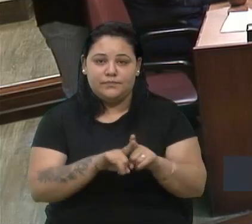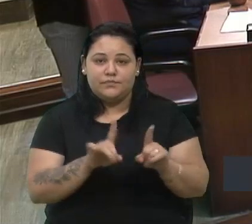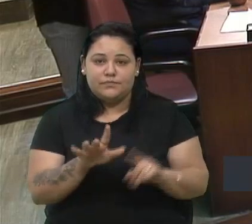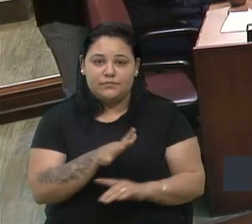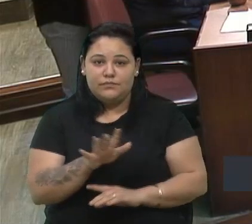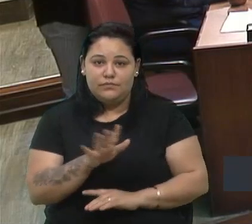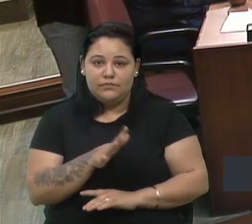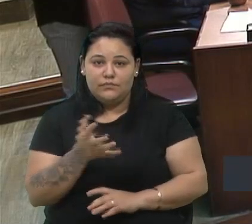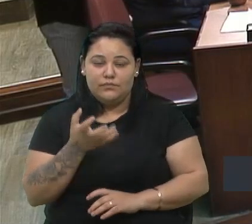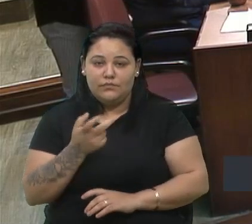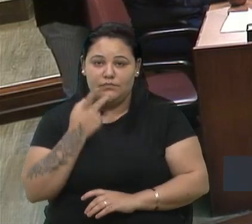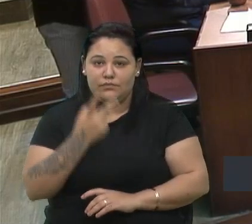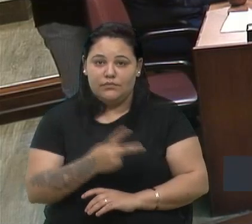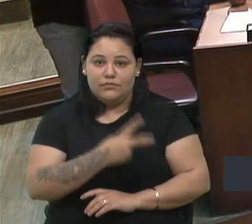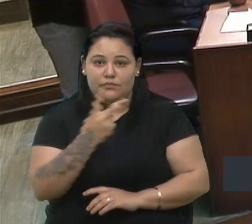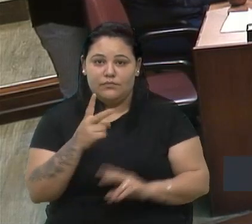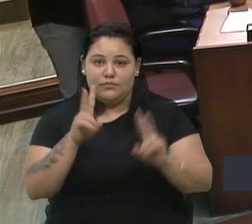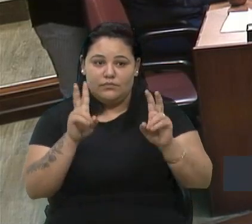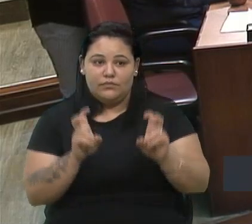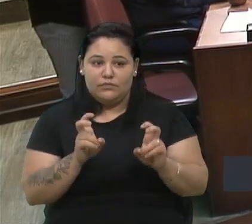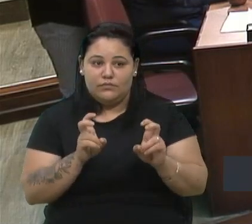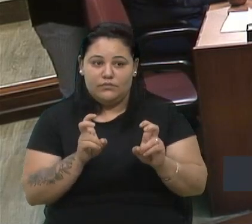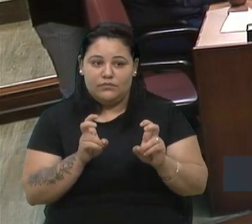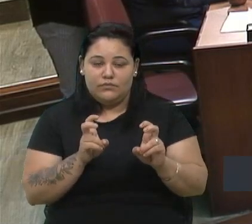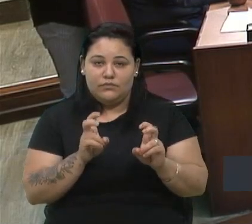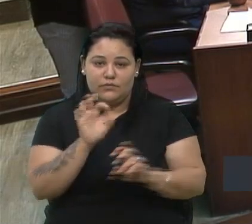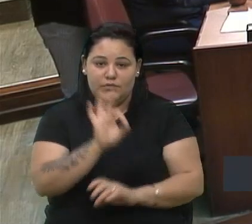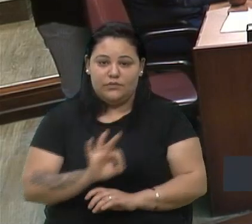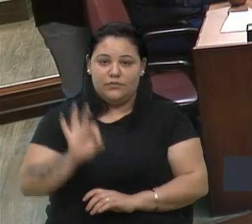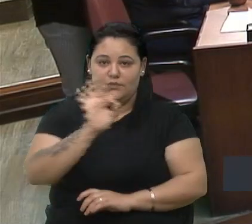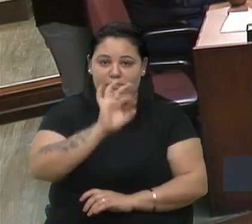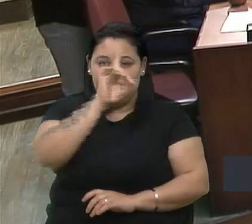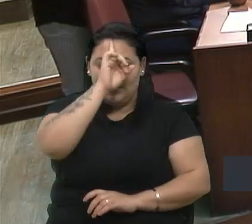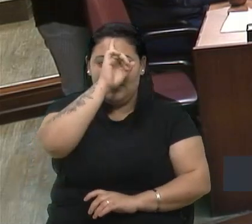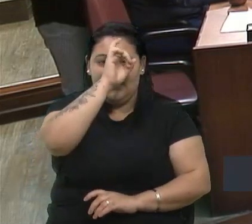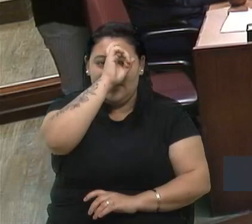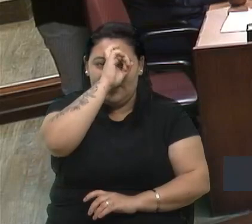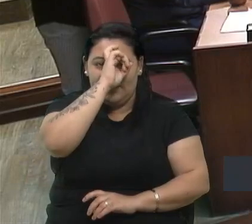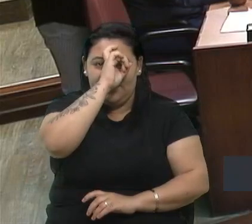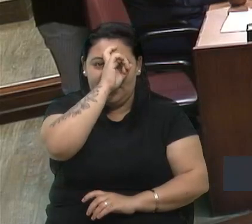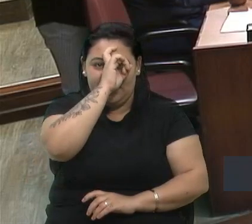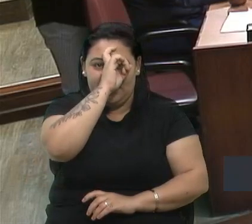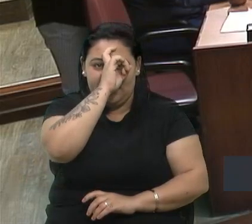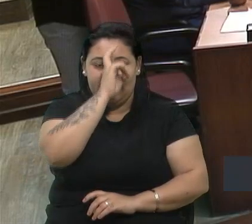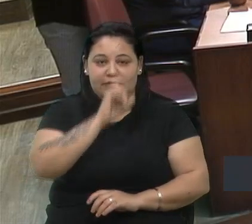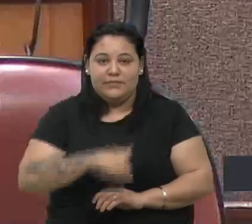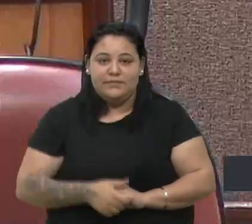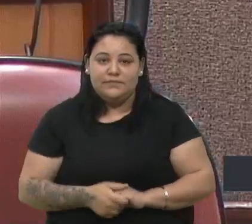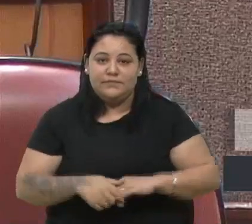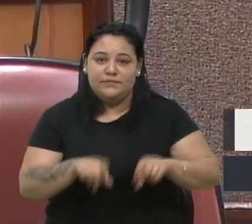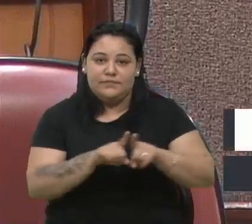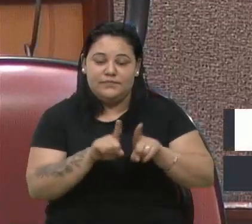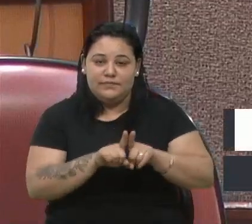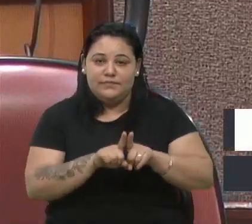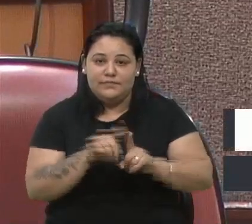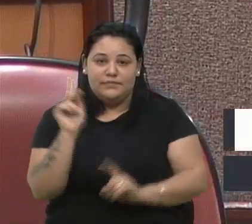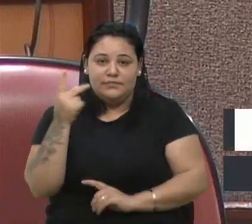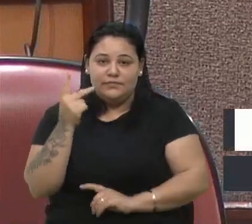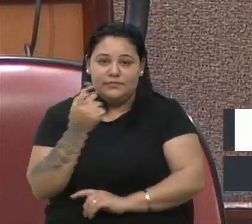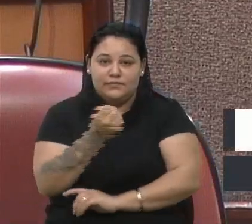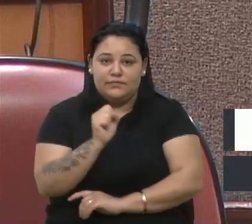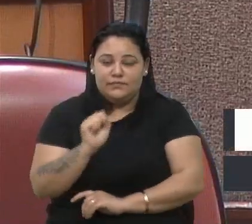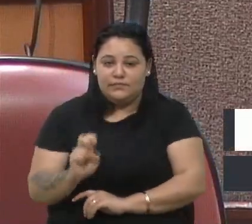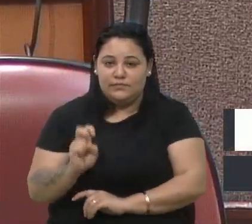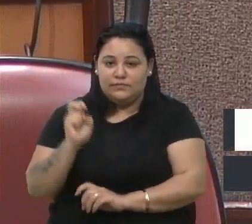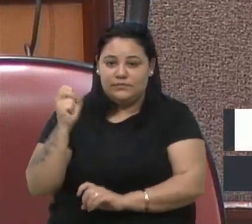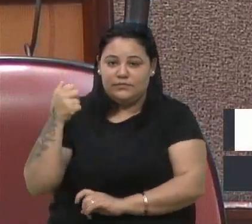2 assuntos aqui, a questão do círculo, né? Da importância do Círculo Saúde para Caxias do Sul, a história de 85 anos,